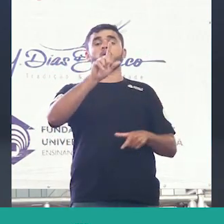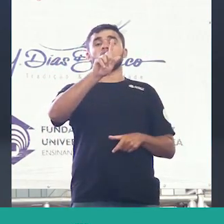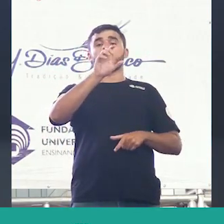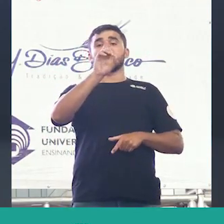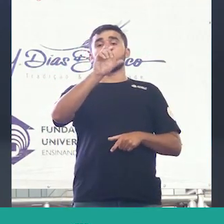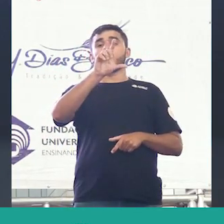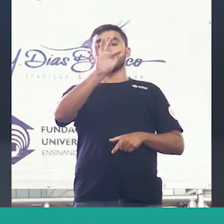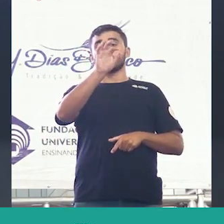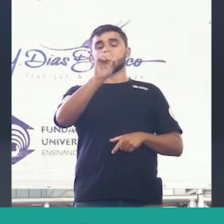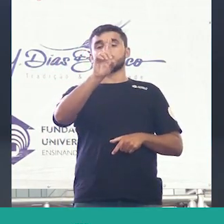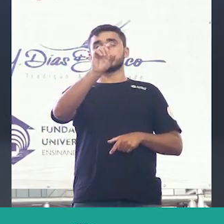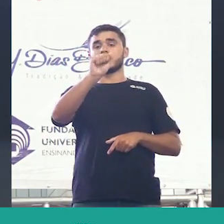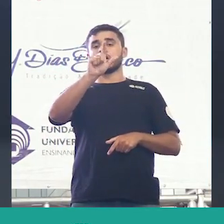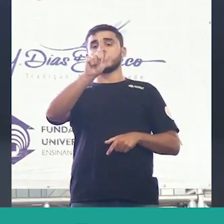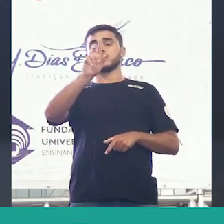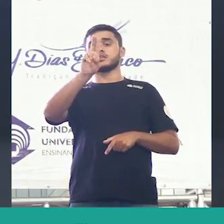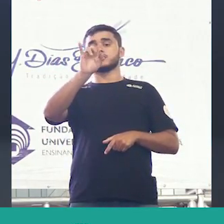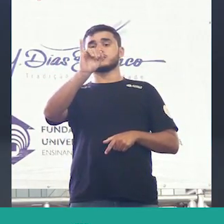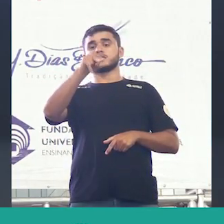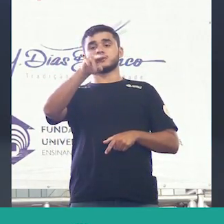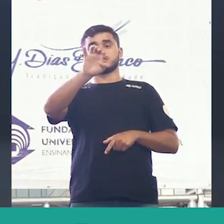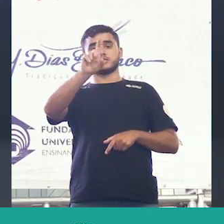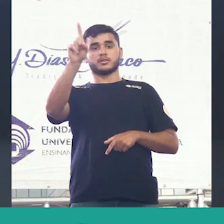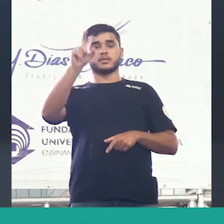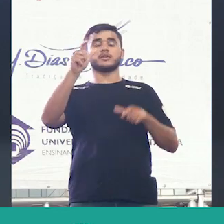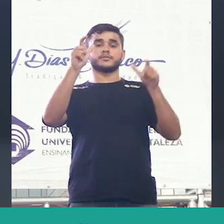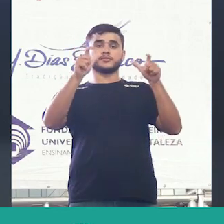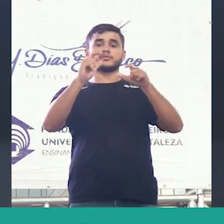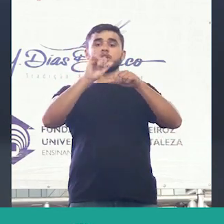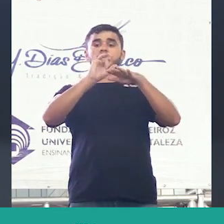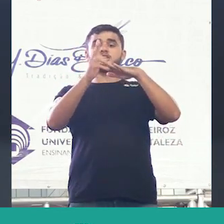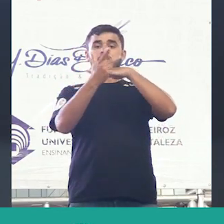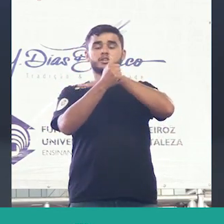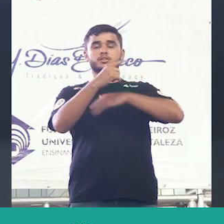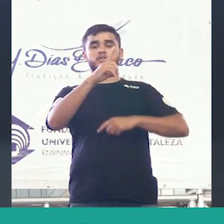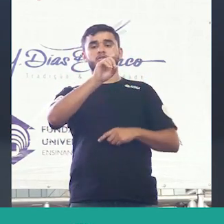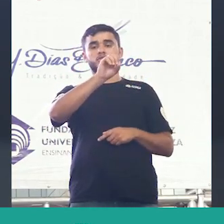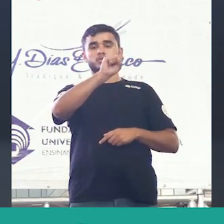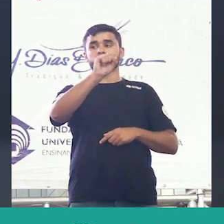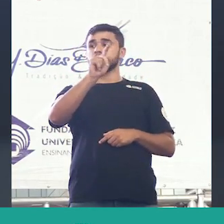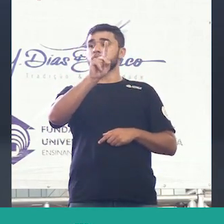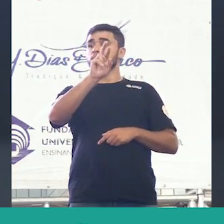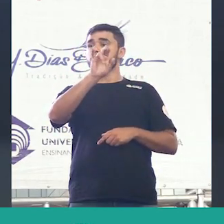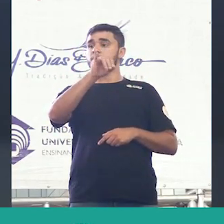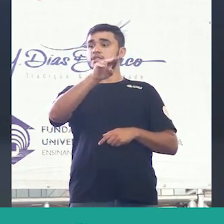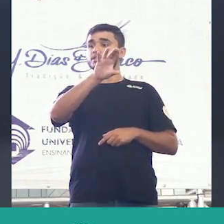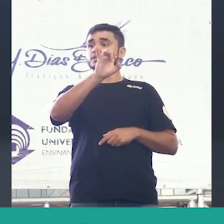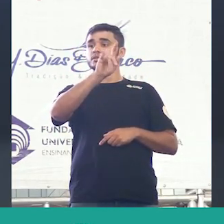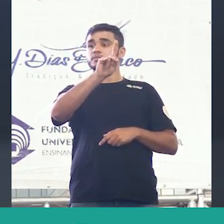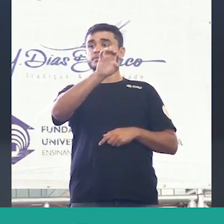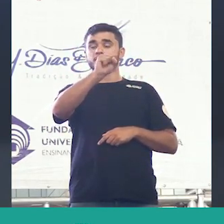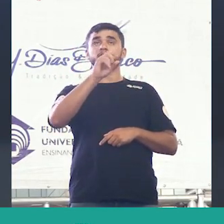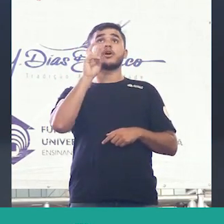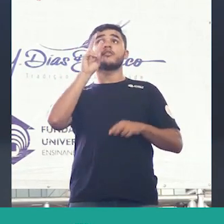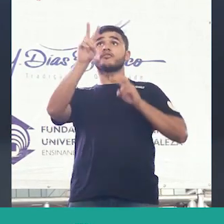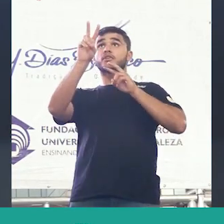no Golfo da Guiné. Local onde o eclipse tinha também boas condições de observação.